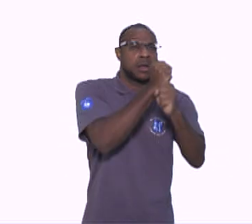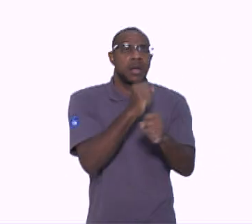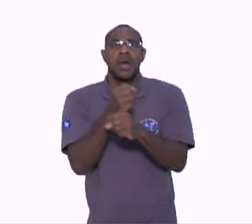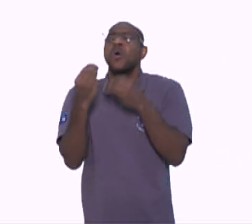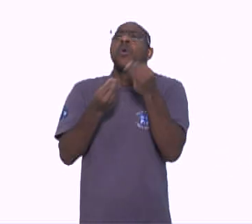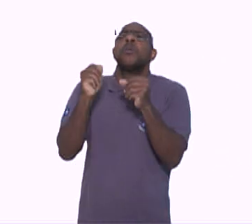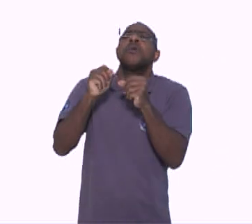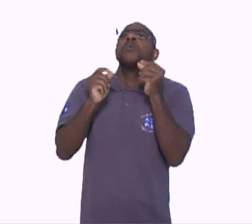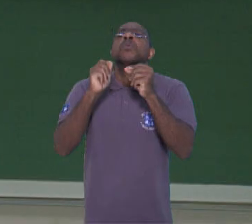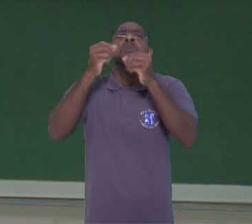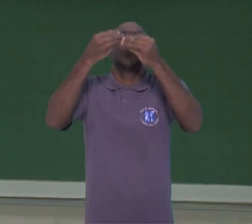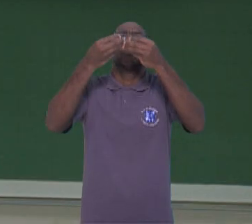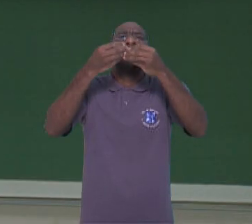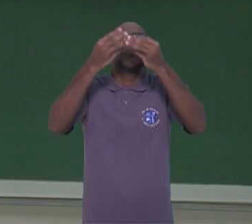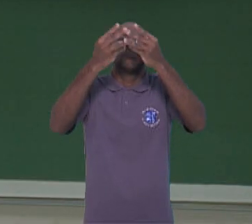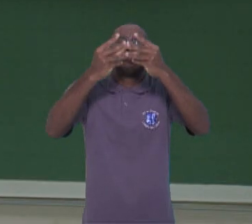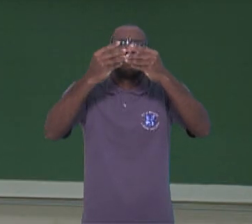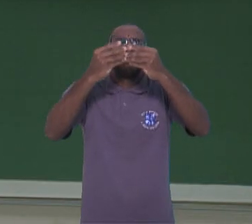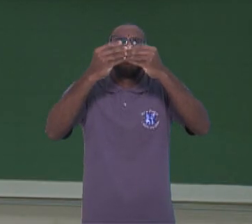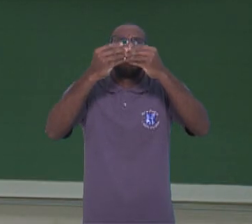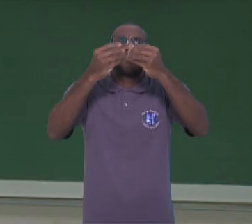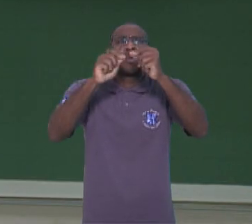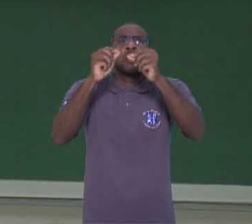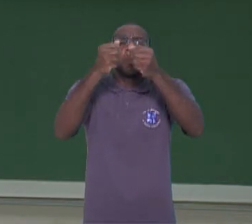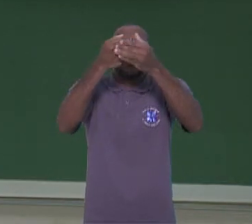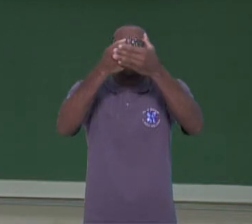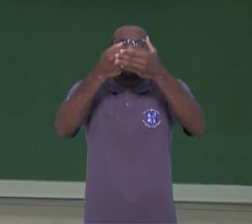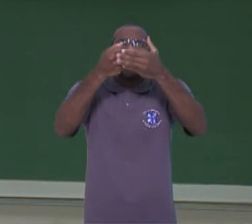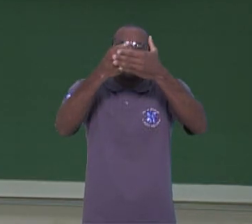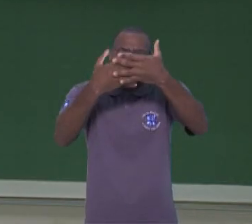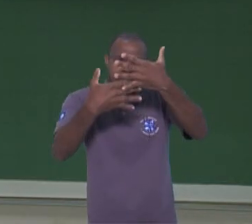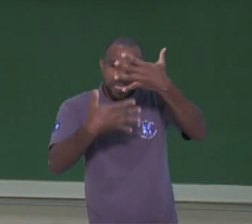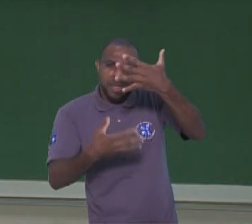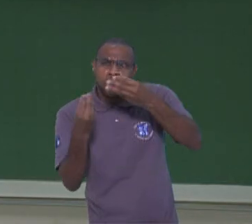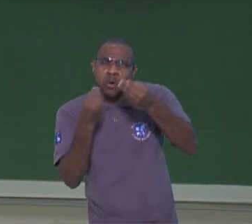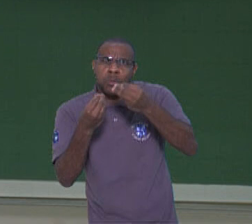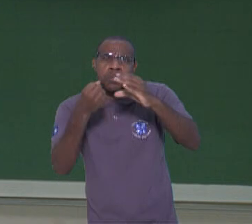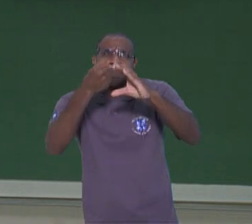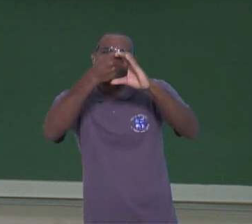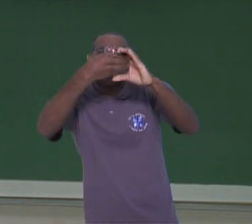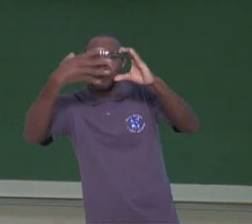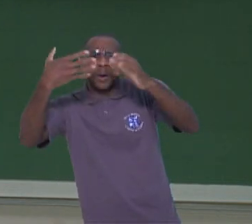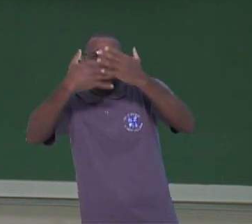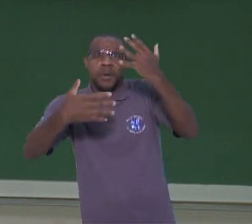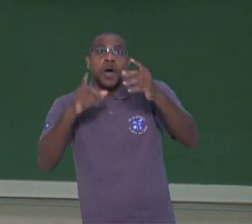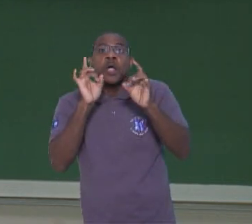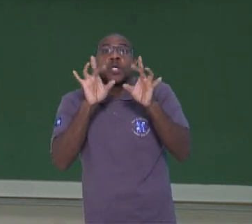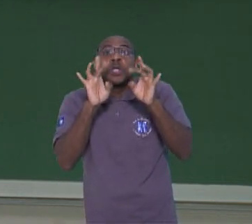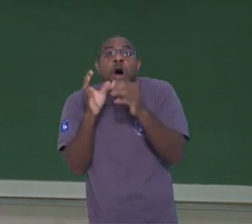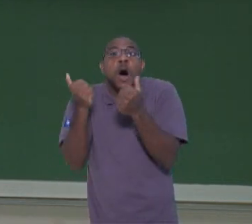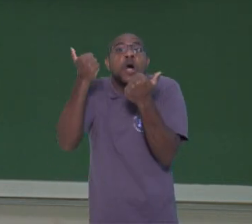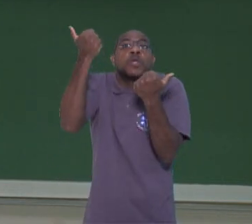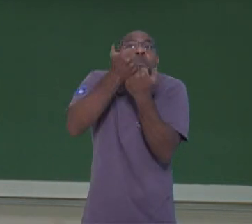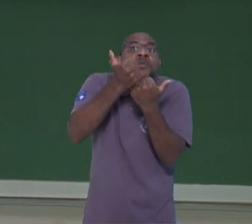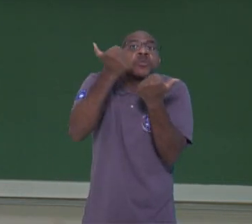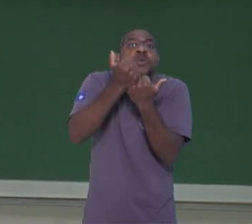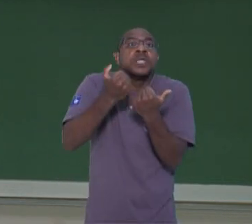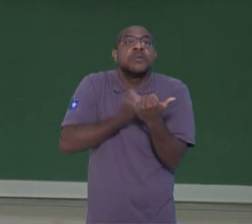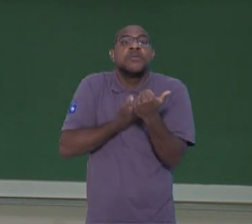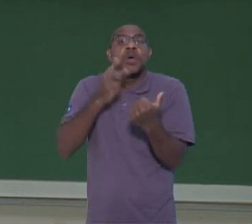agora? Substitua. Simplesmente assim. É isso. Substitua. É muito